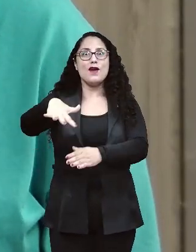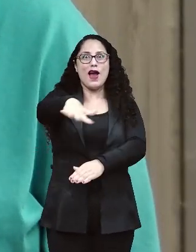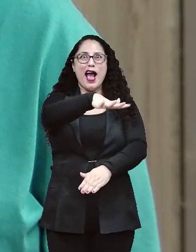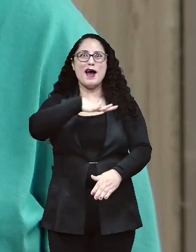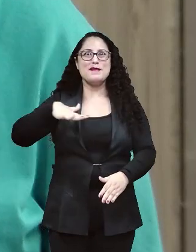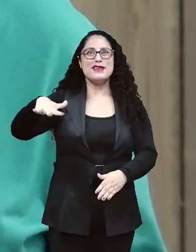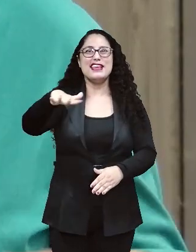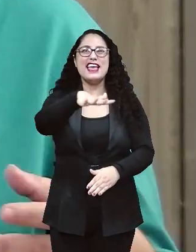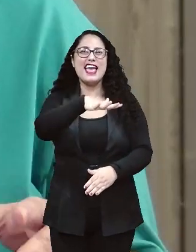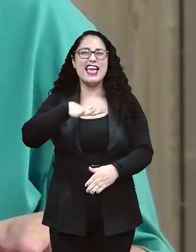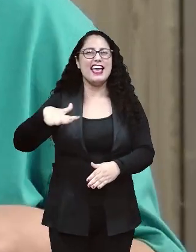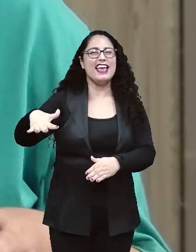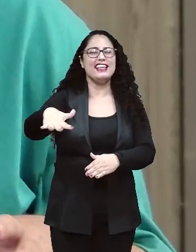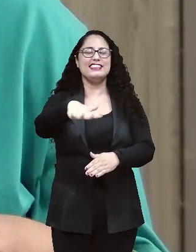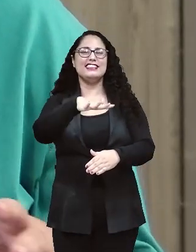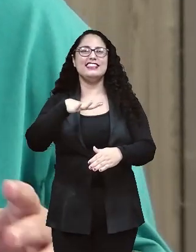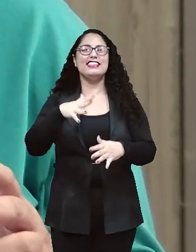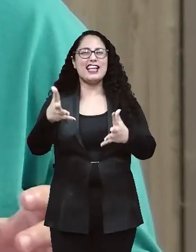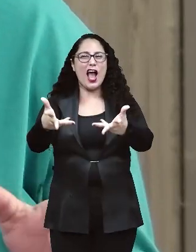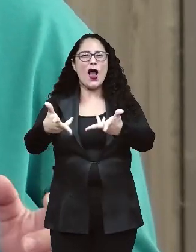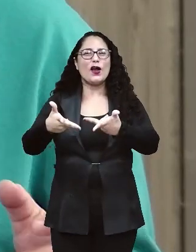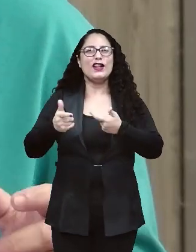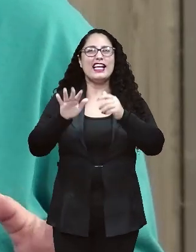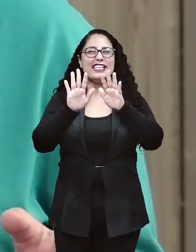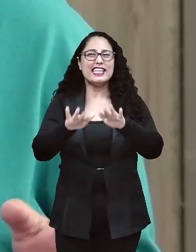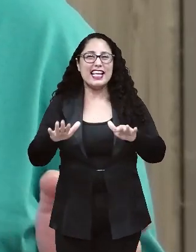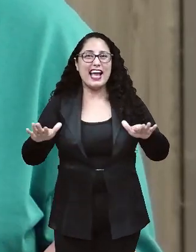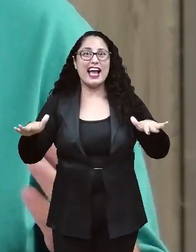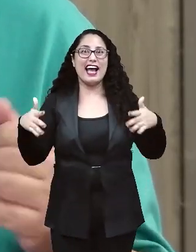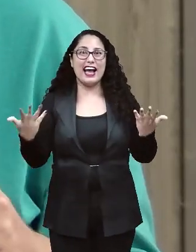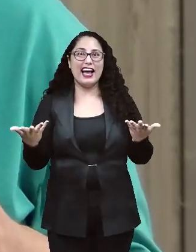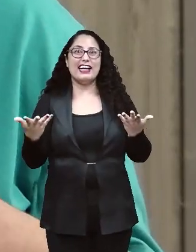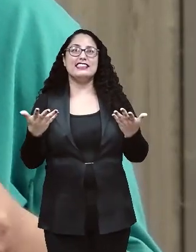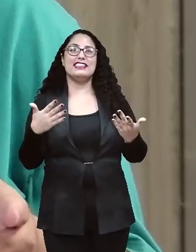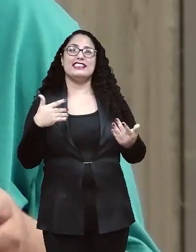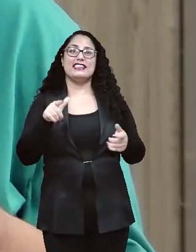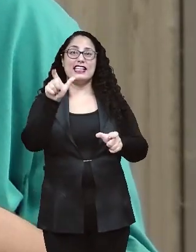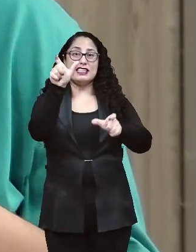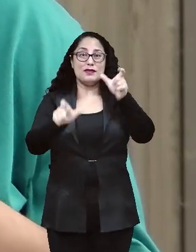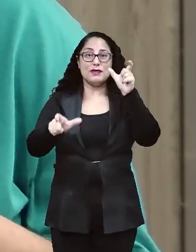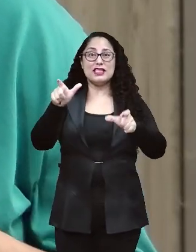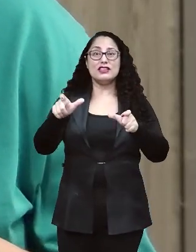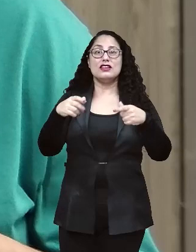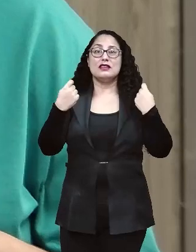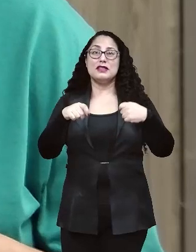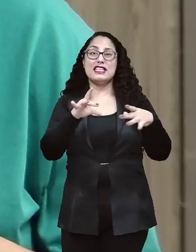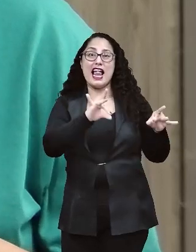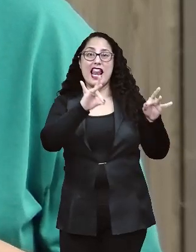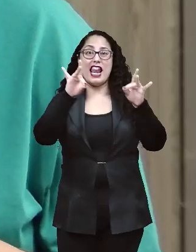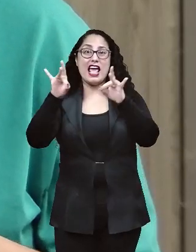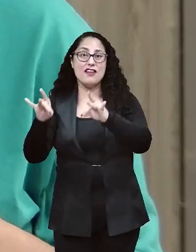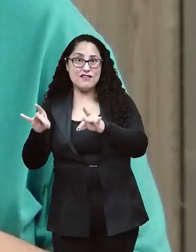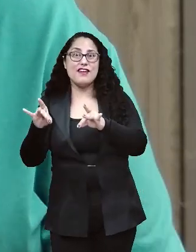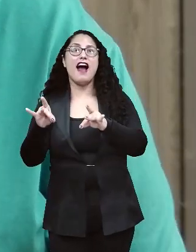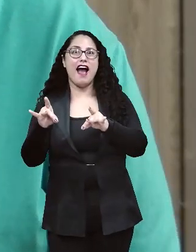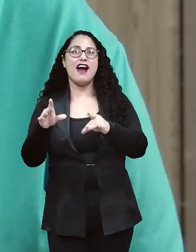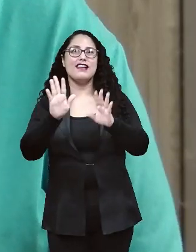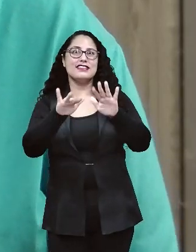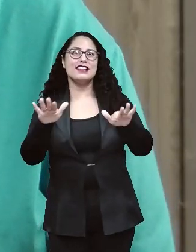ambiente de acolhimento de crianças das pessoas que precisam levar seus filhos eventualmente,